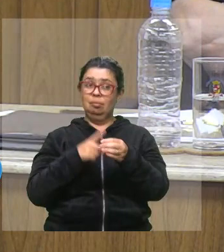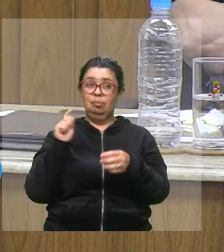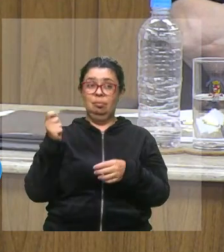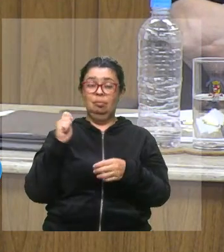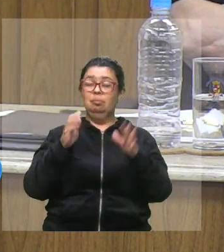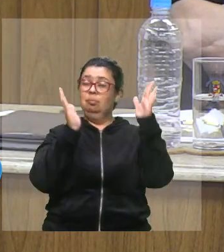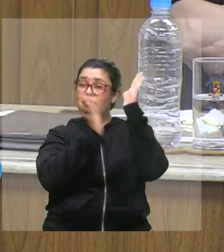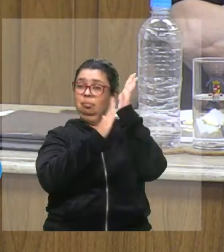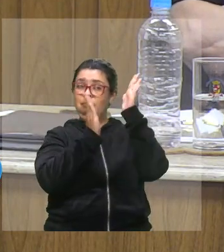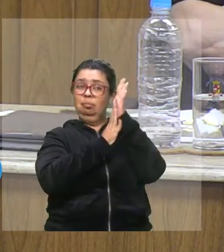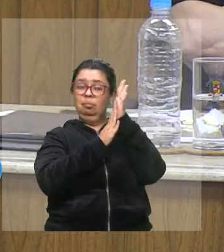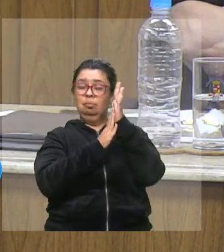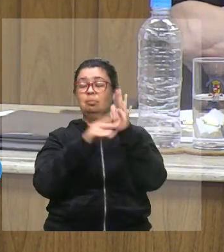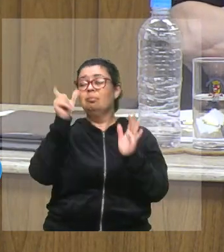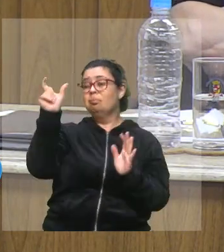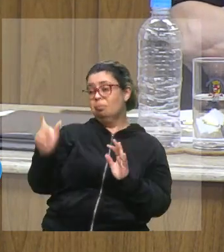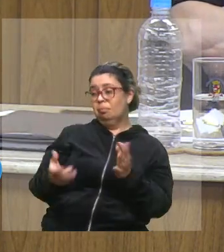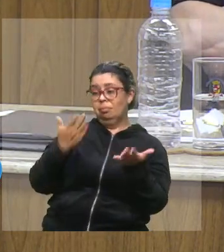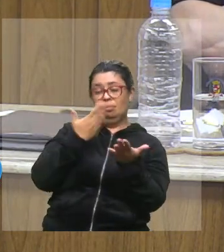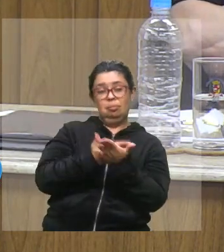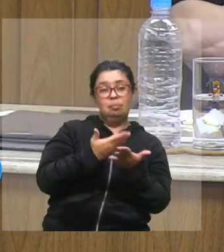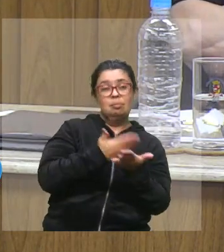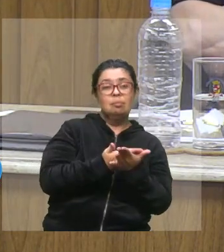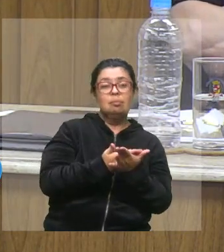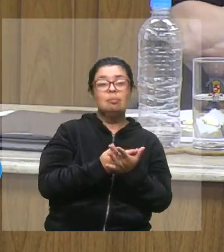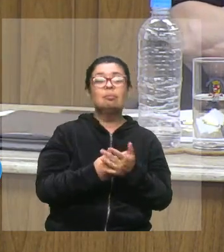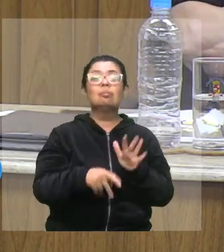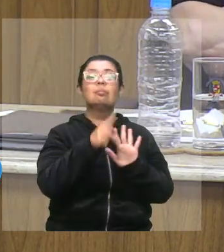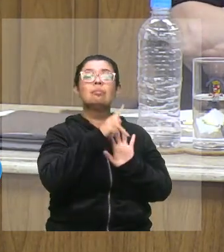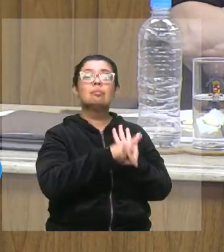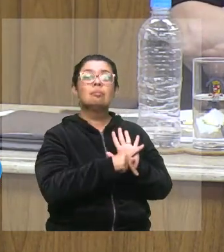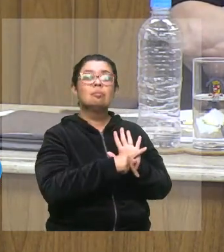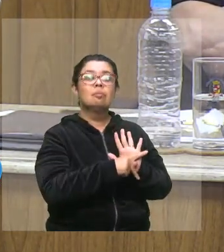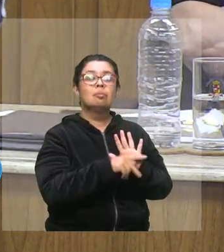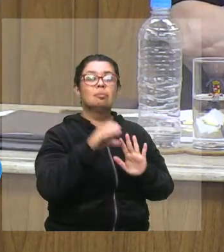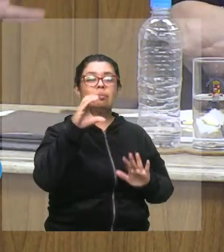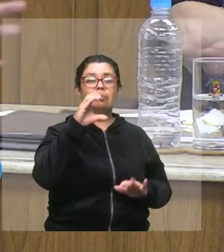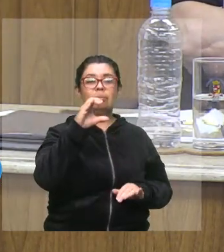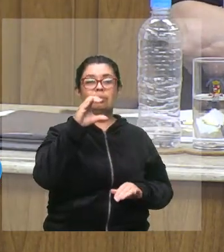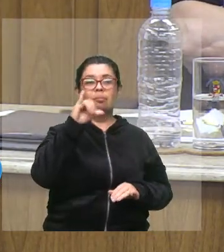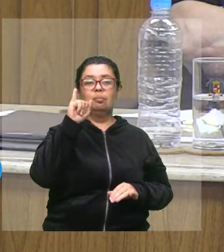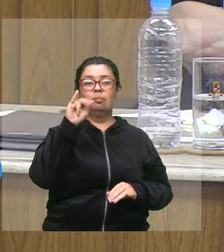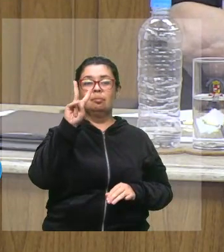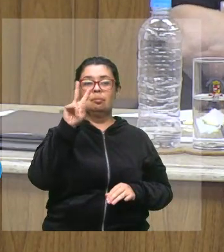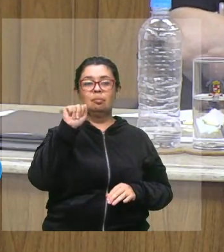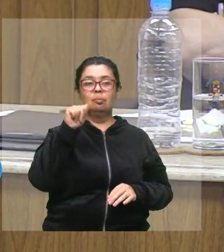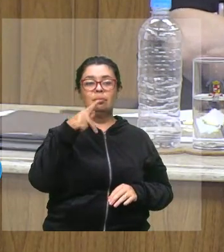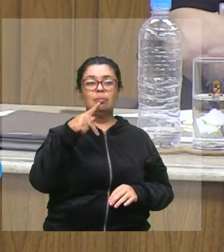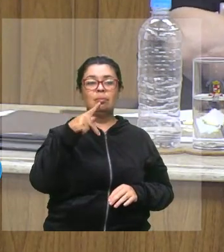as pessoas que se debruçaram nesse projeto, o CIVAP tentando auxiliar e